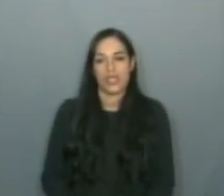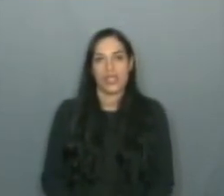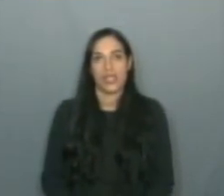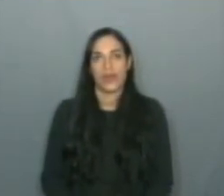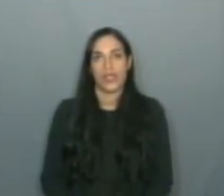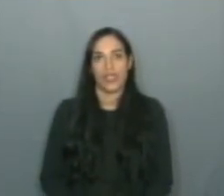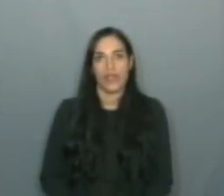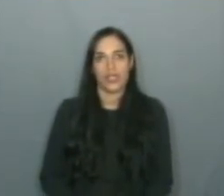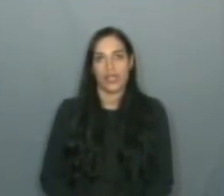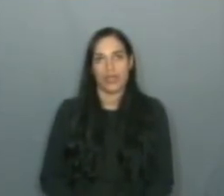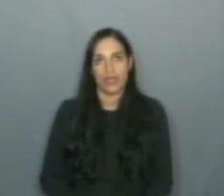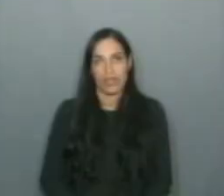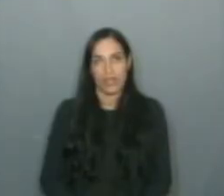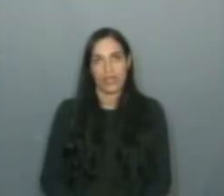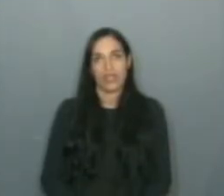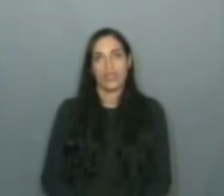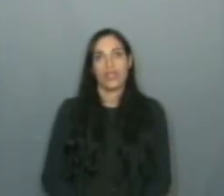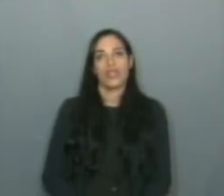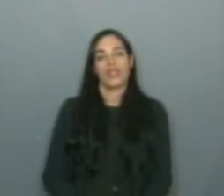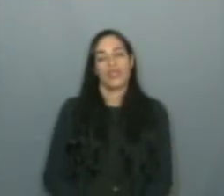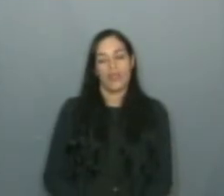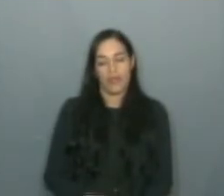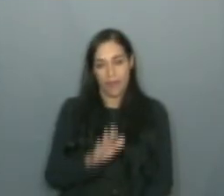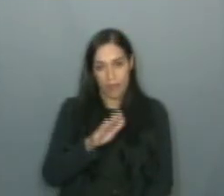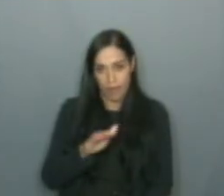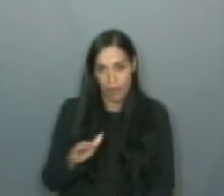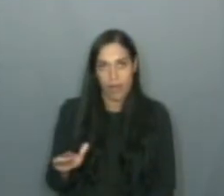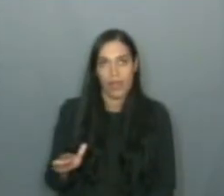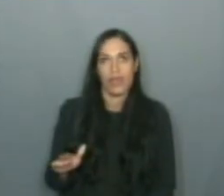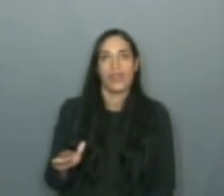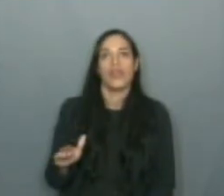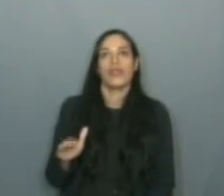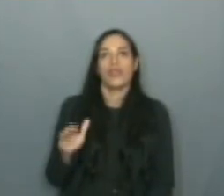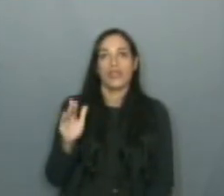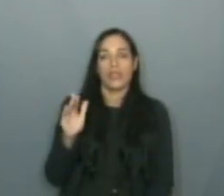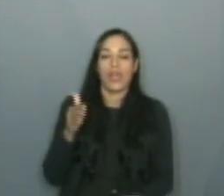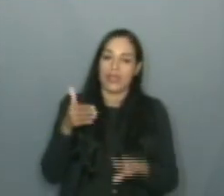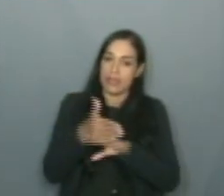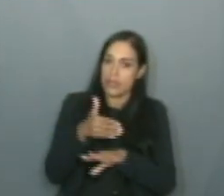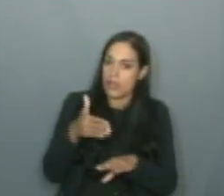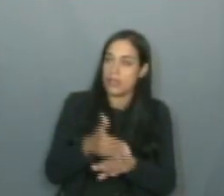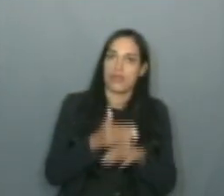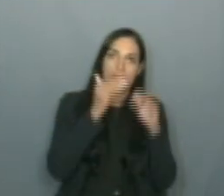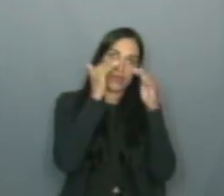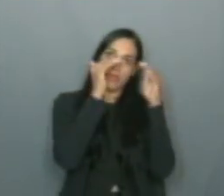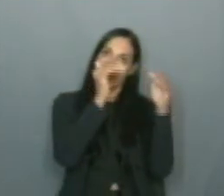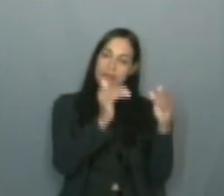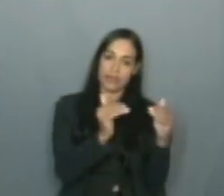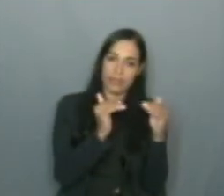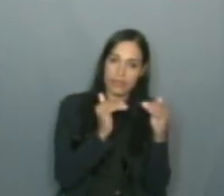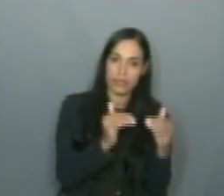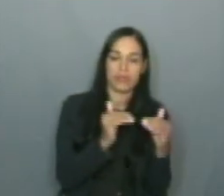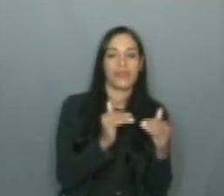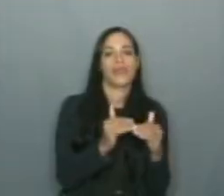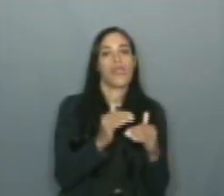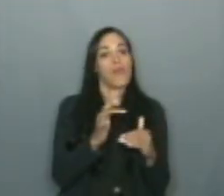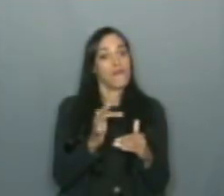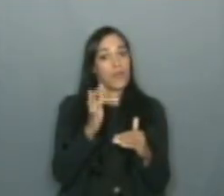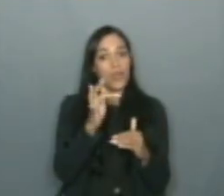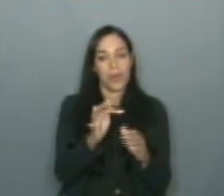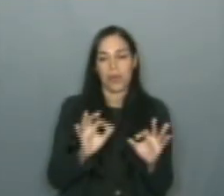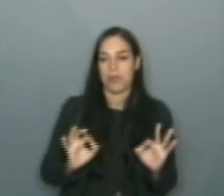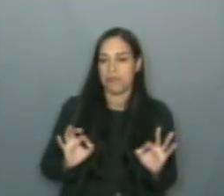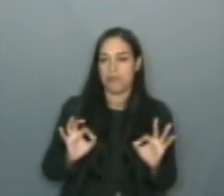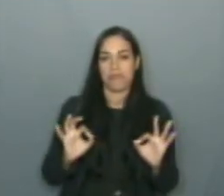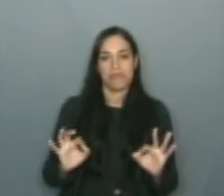uma criança que já cresce, vereadores, sem acesso à dignidade, com o futuro